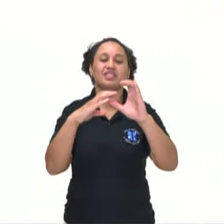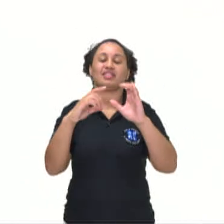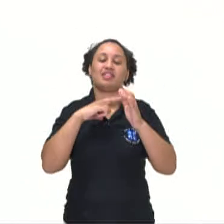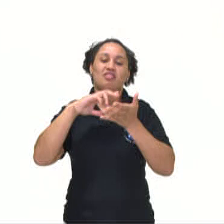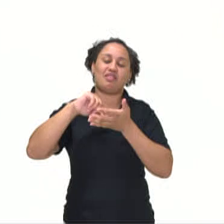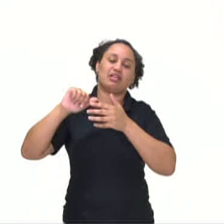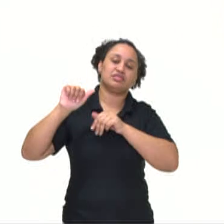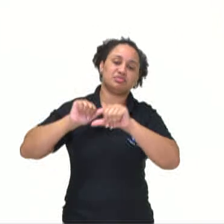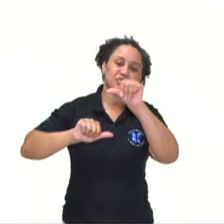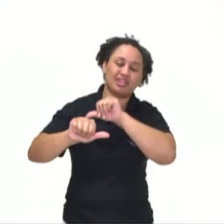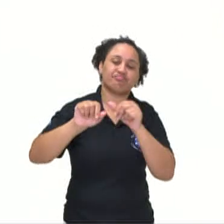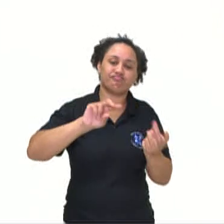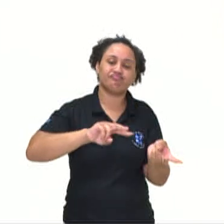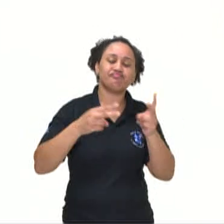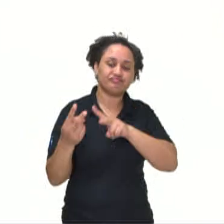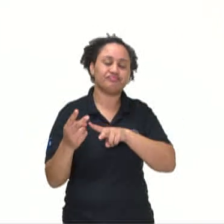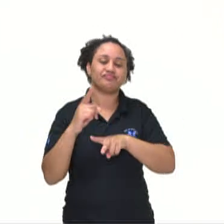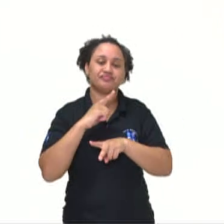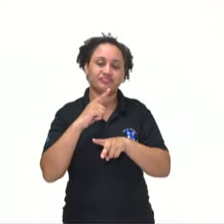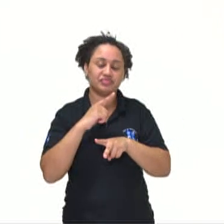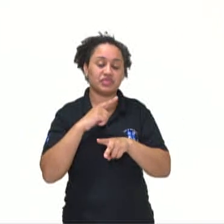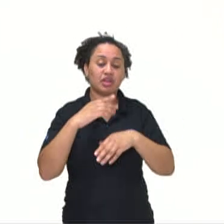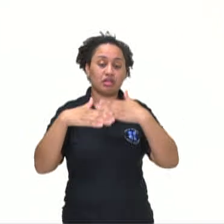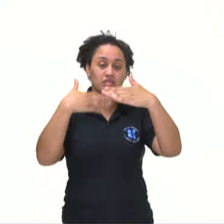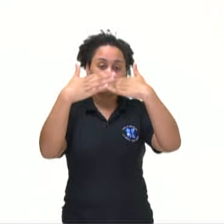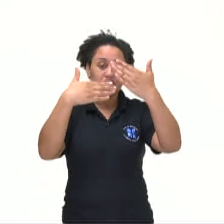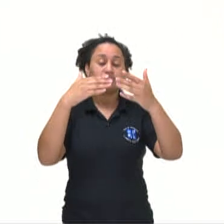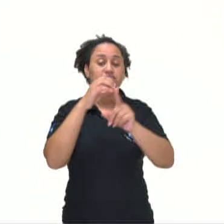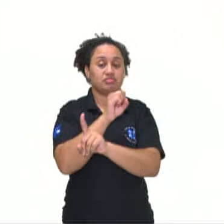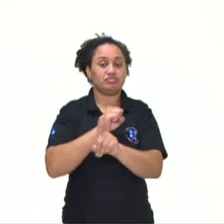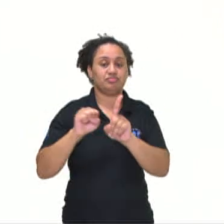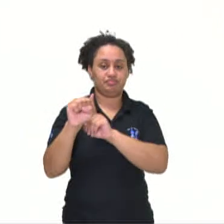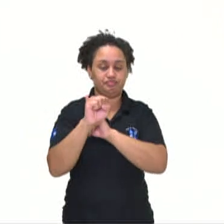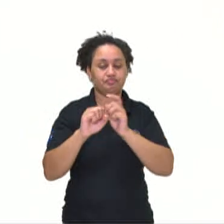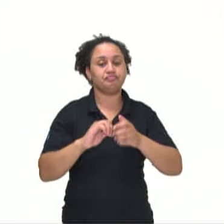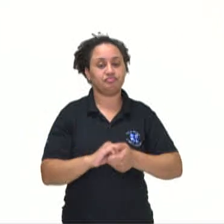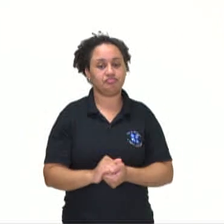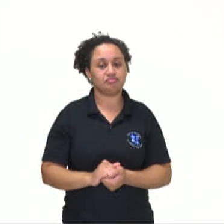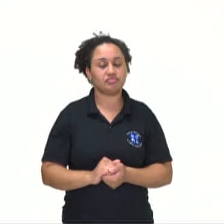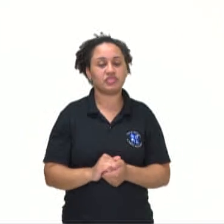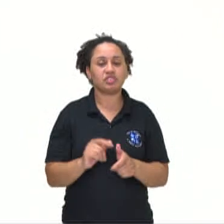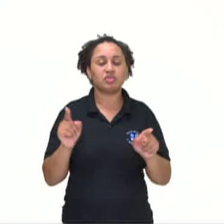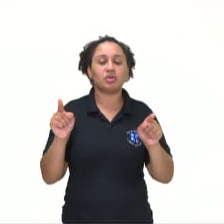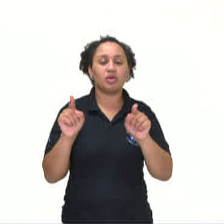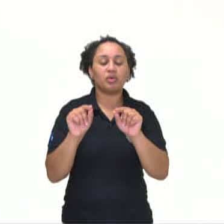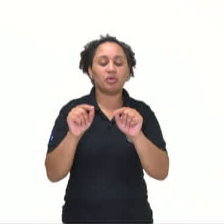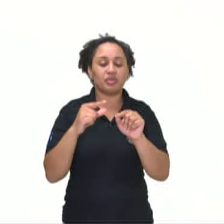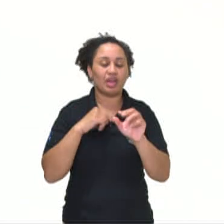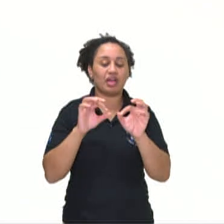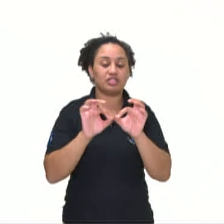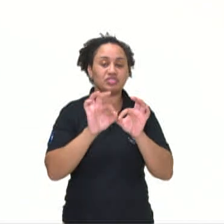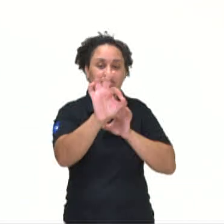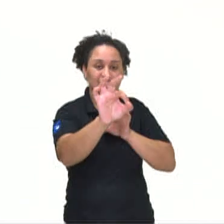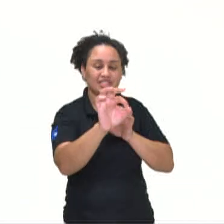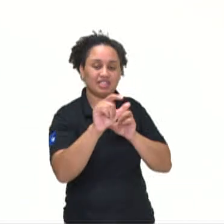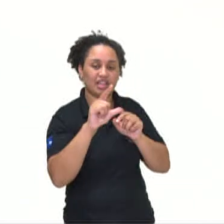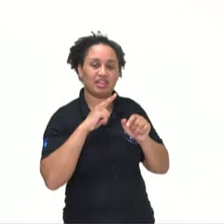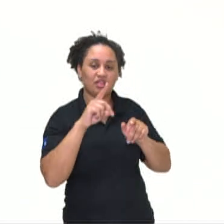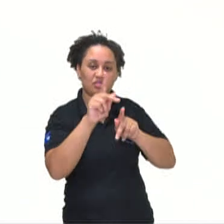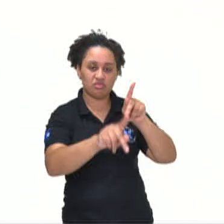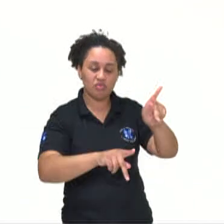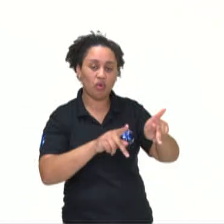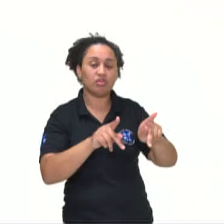diversas transformações ao longo da evolução da sociedade, encurtando cada vez mais as distâncias entre os povos